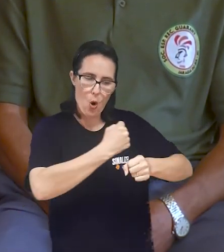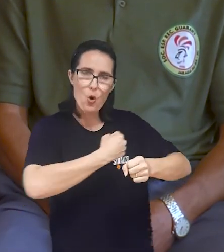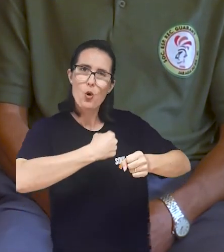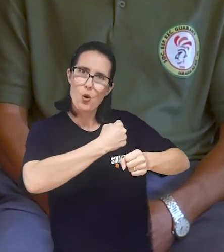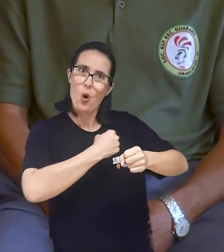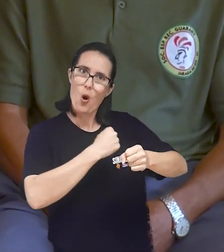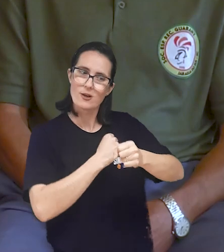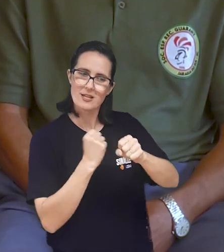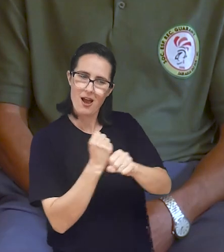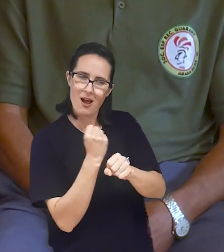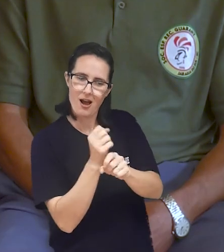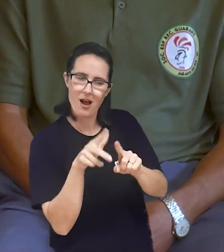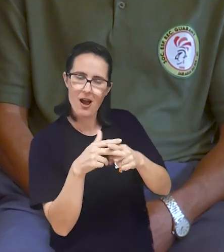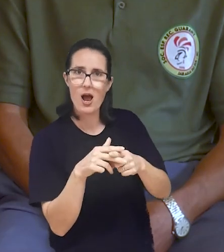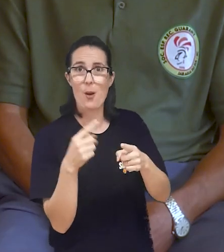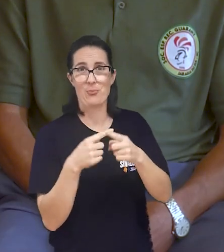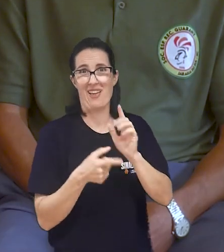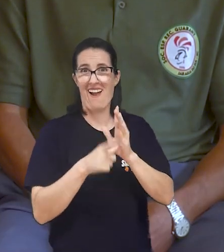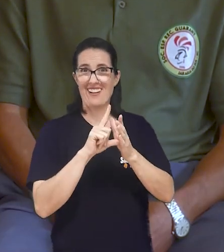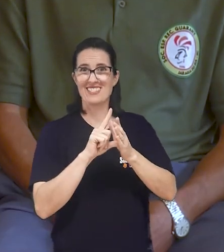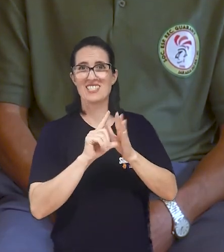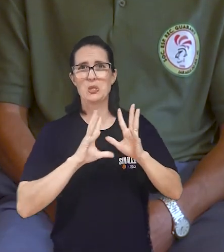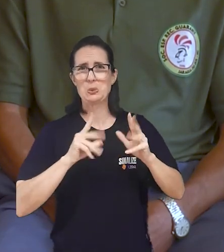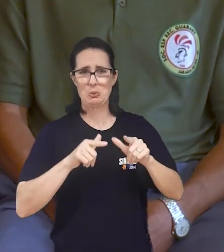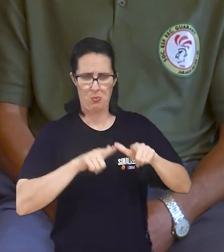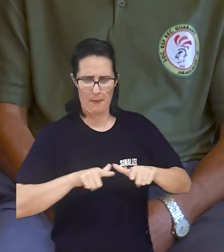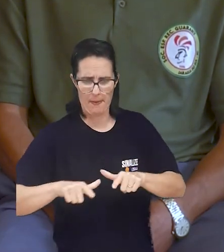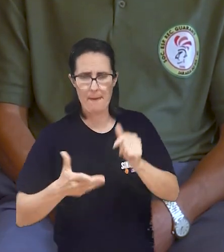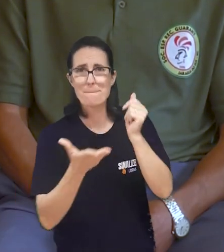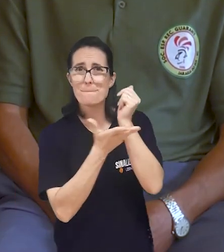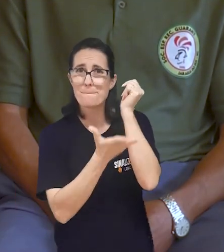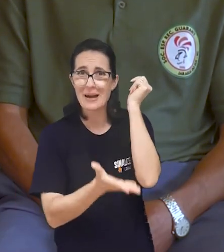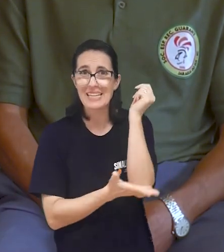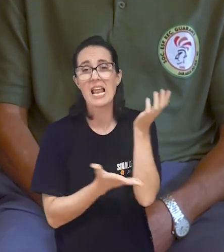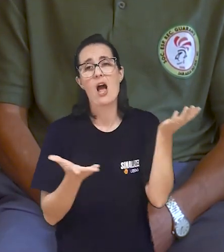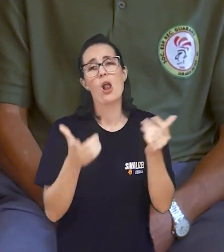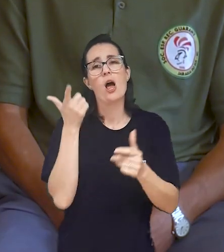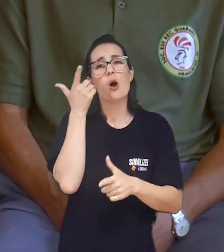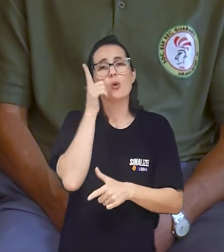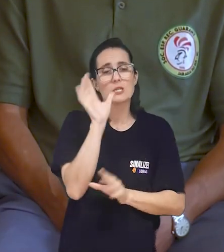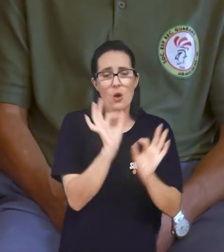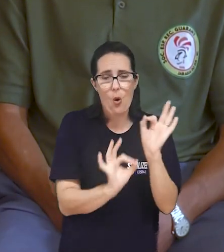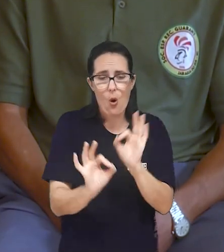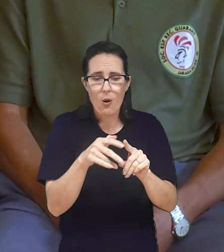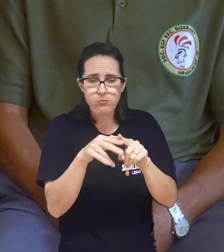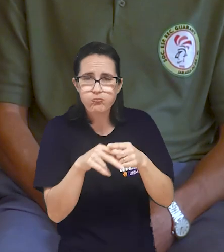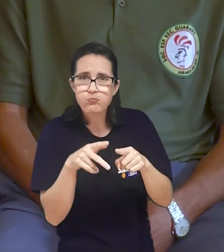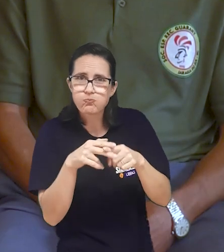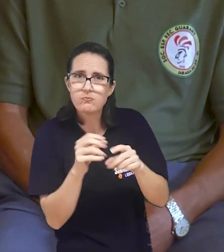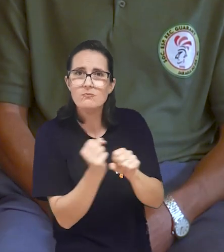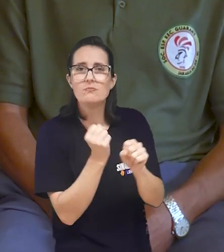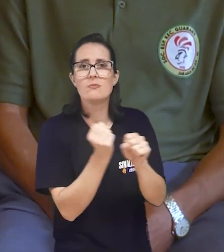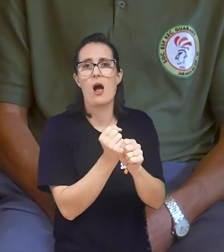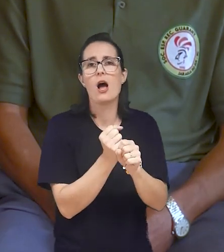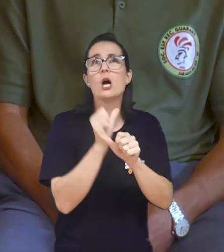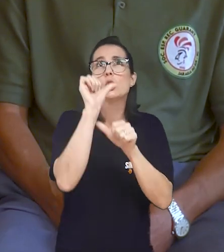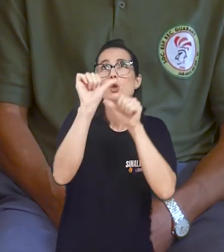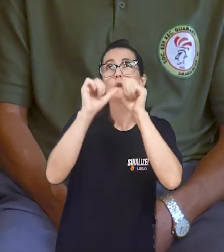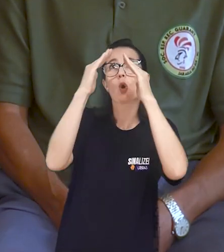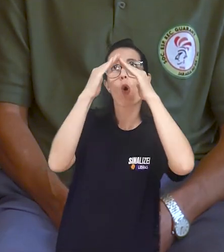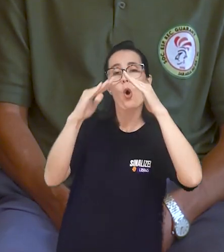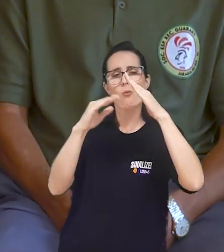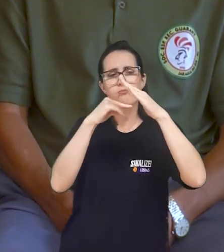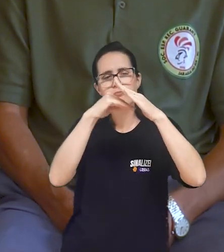gente era tudo de madeira, hoje a gente conseguiu através do projeto fazer uma parte de material, reformamos toda a parte do telhado, mas